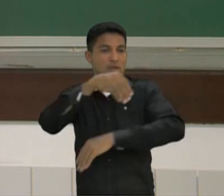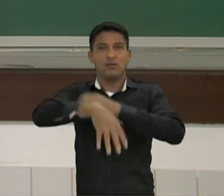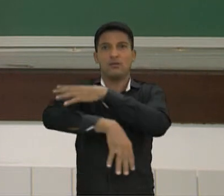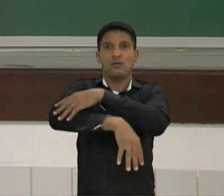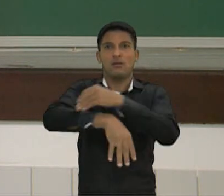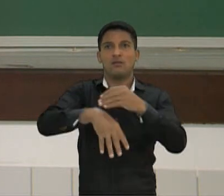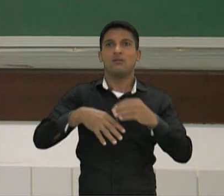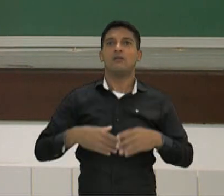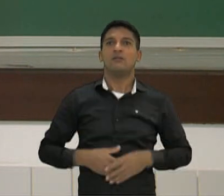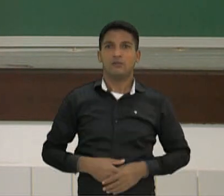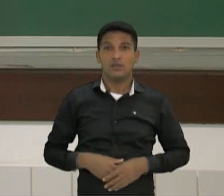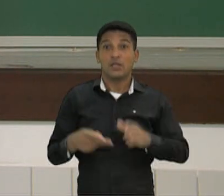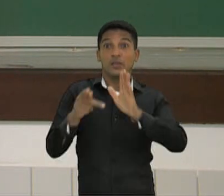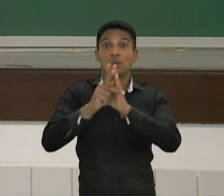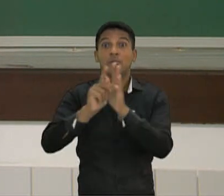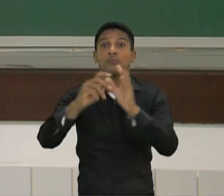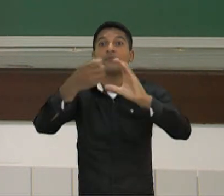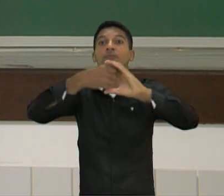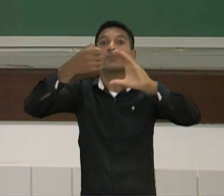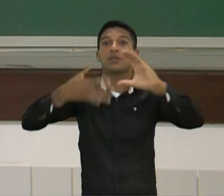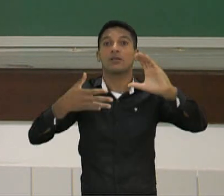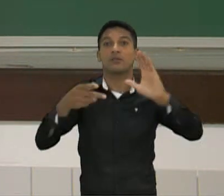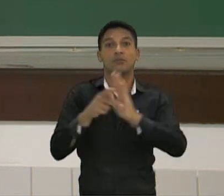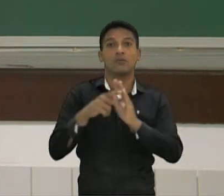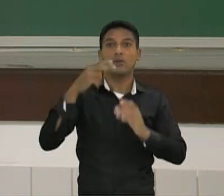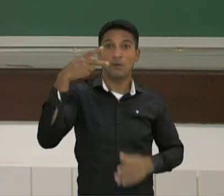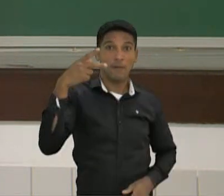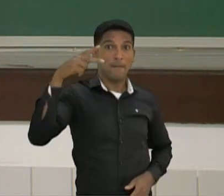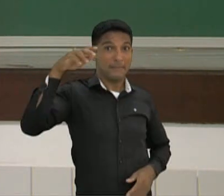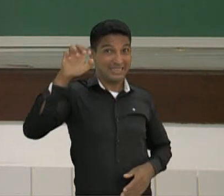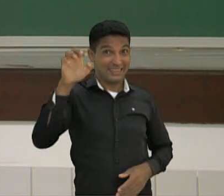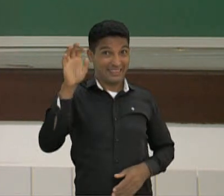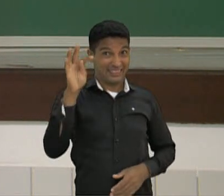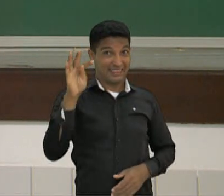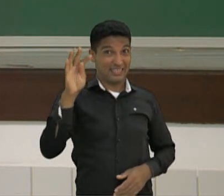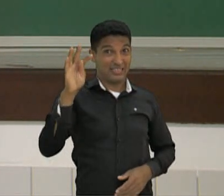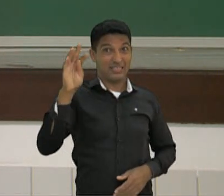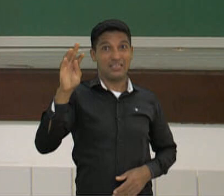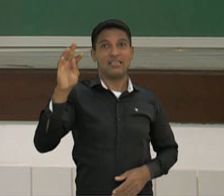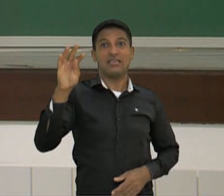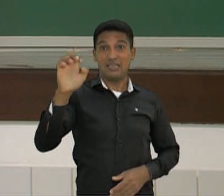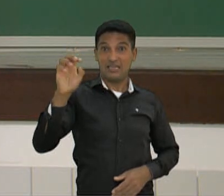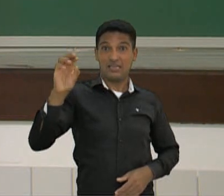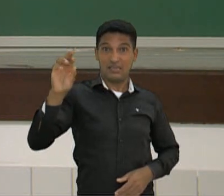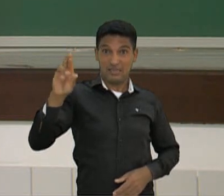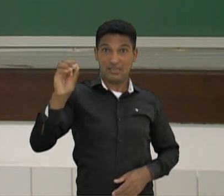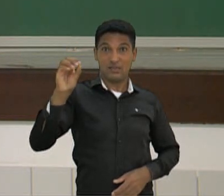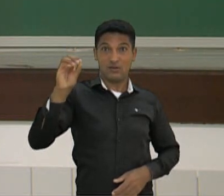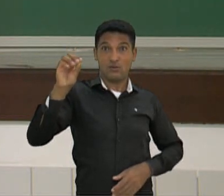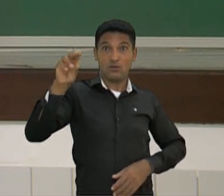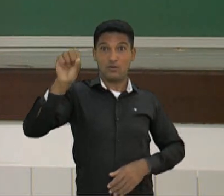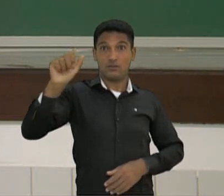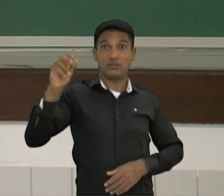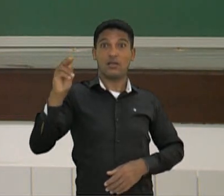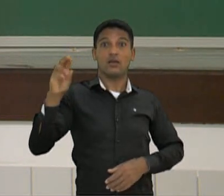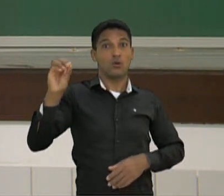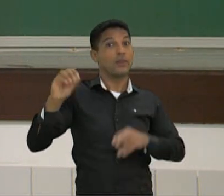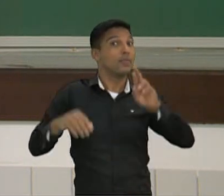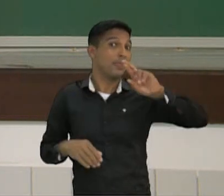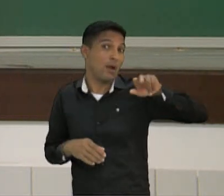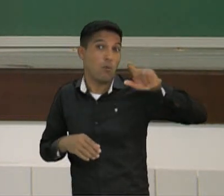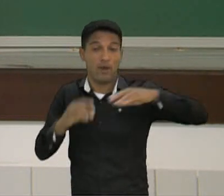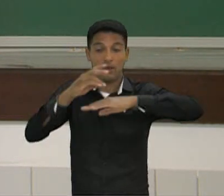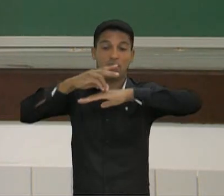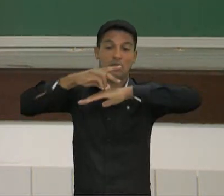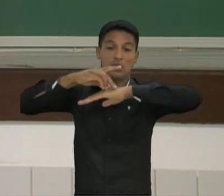do pterossauro, tá? Que não é dinossauro, tá? Justamente porque ele se divide dentro do grupo